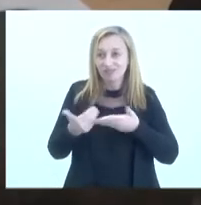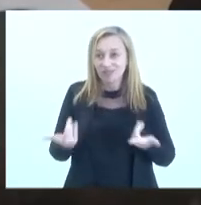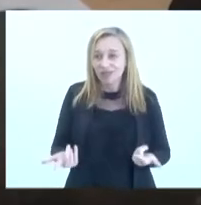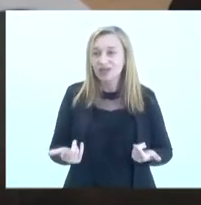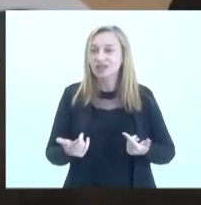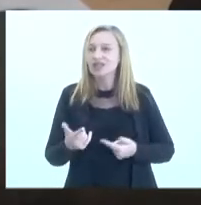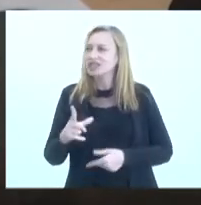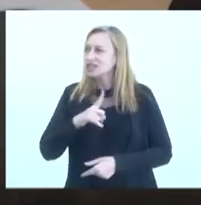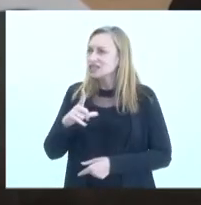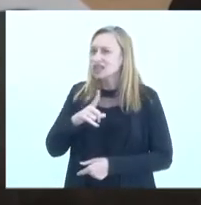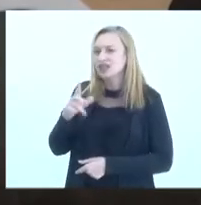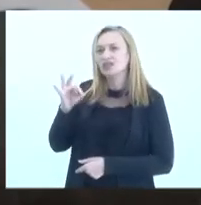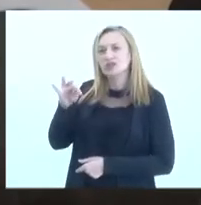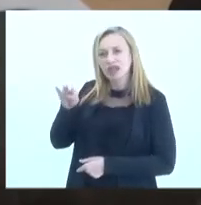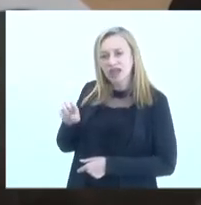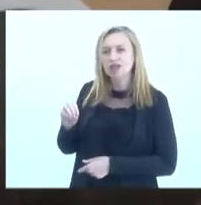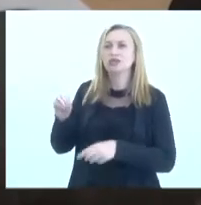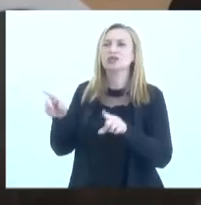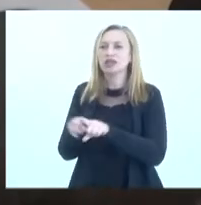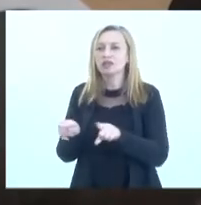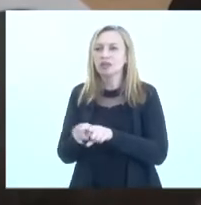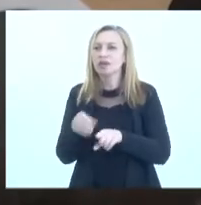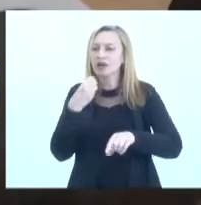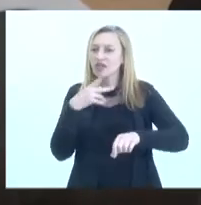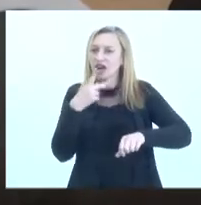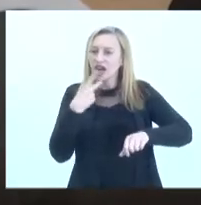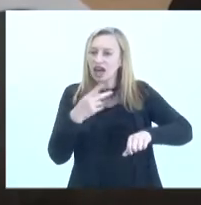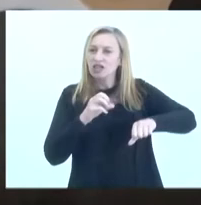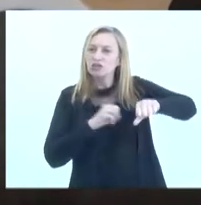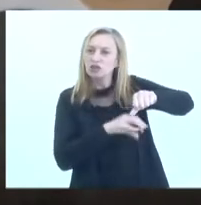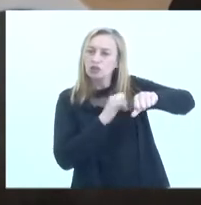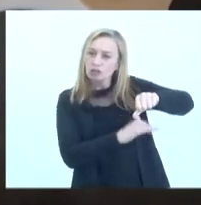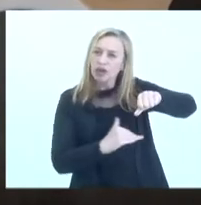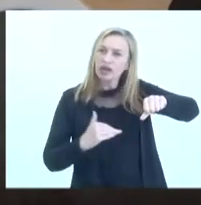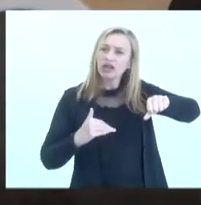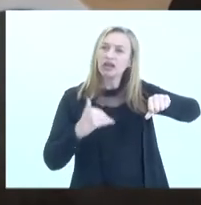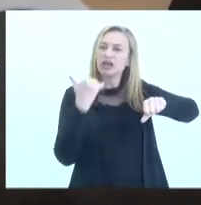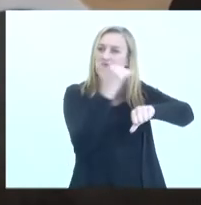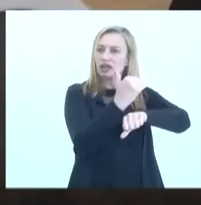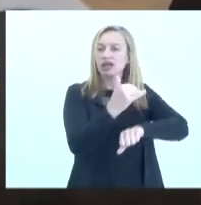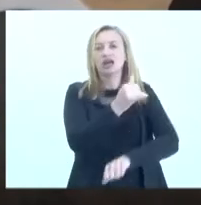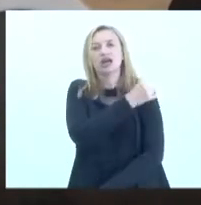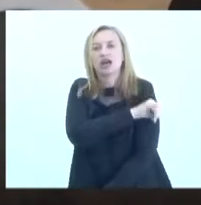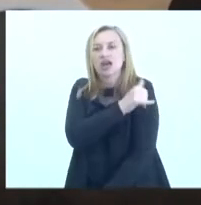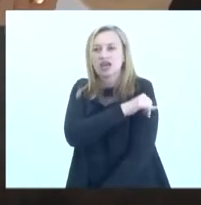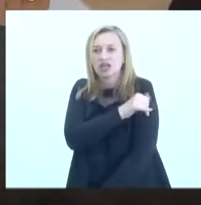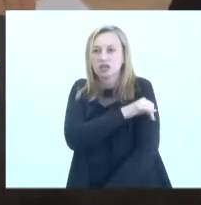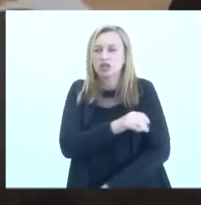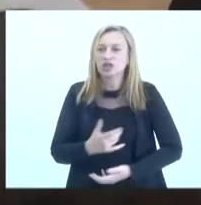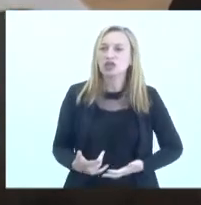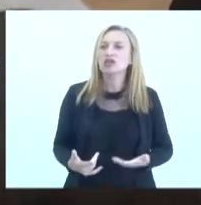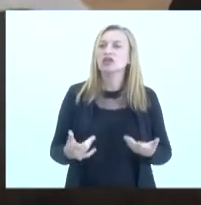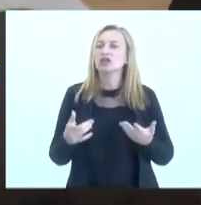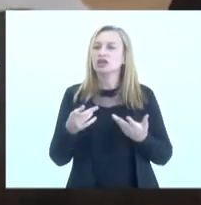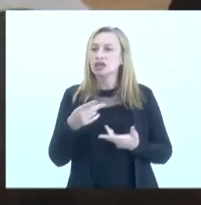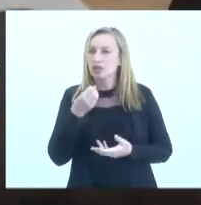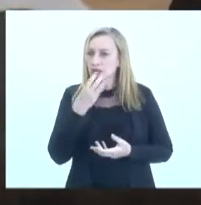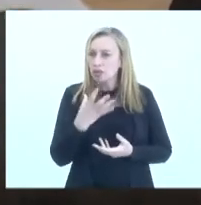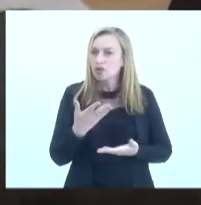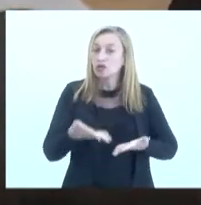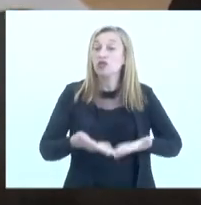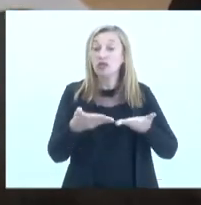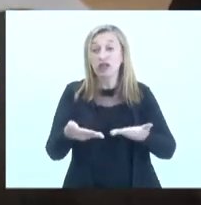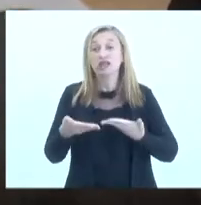gente esteve no gabinete do Neto também para falar do Supera RJ, que é um projeto bem bacana, que a gente também já está oferecendo aos nossos